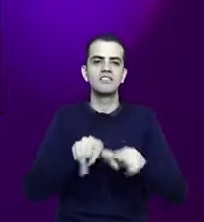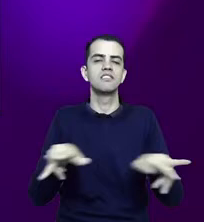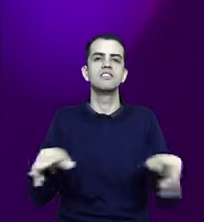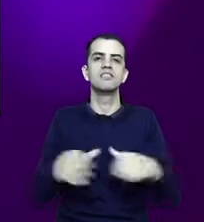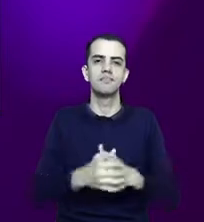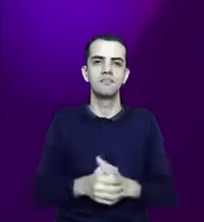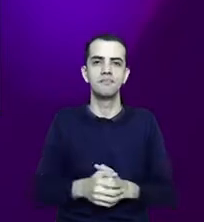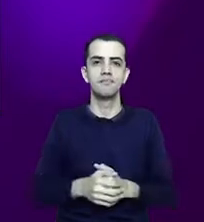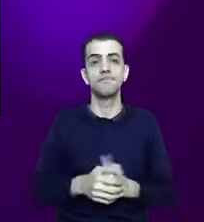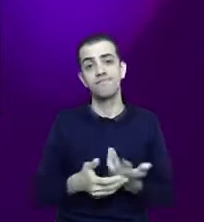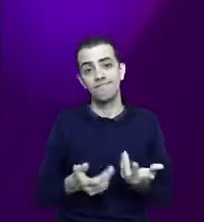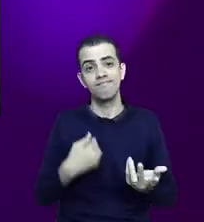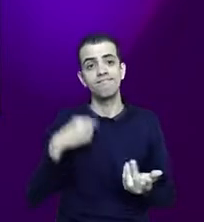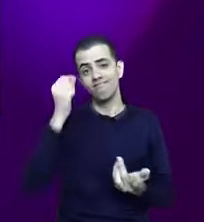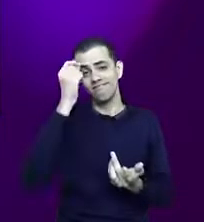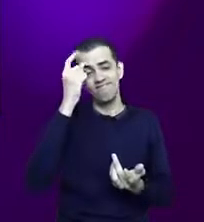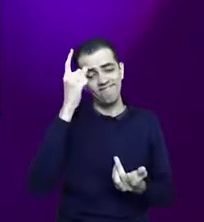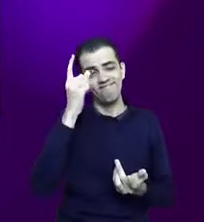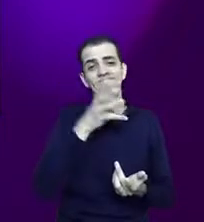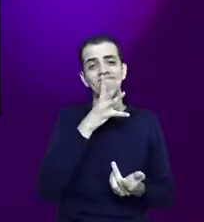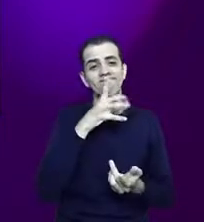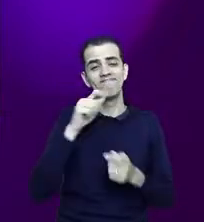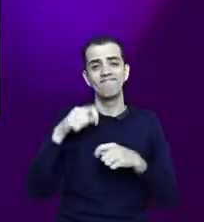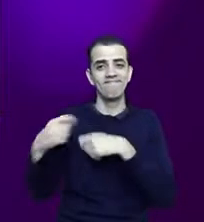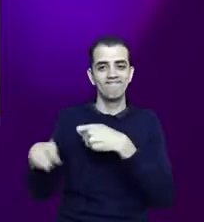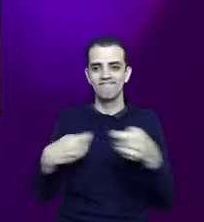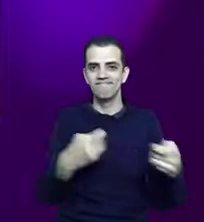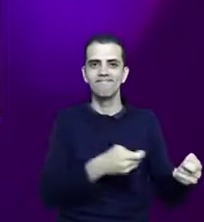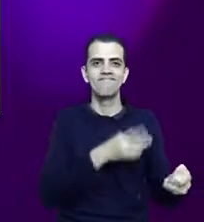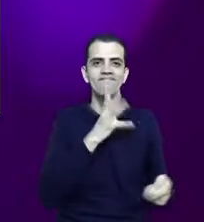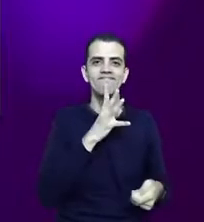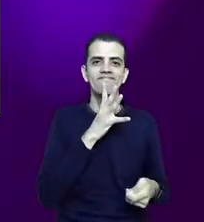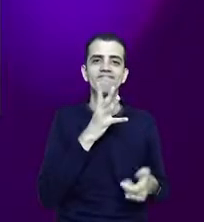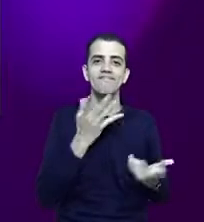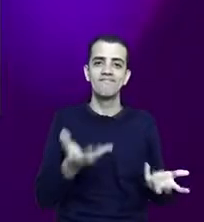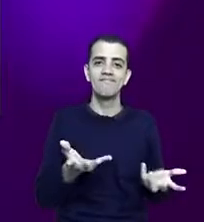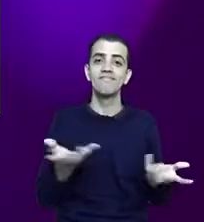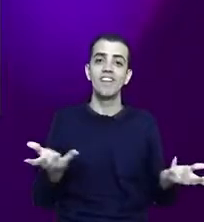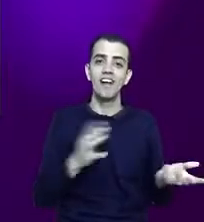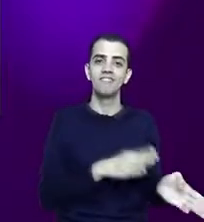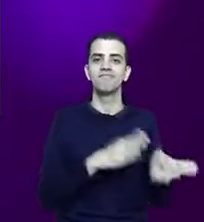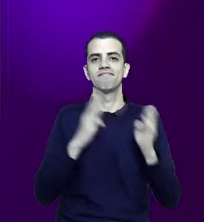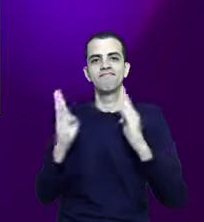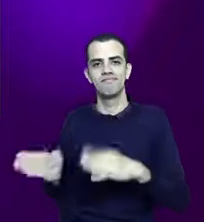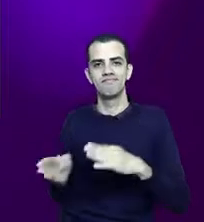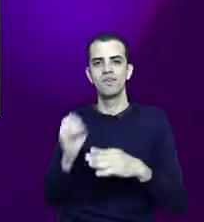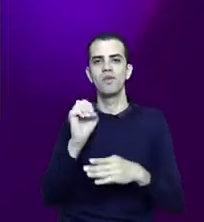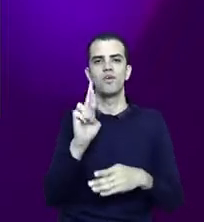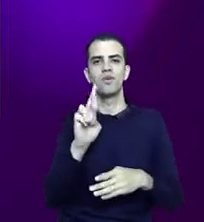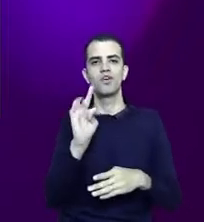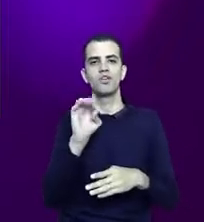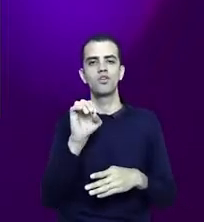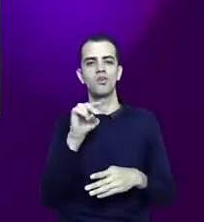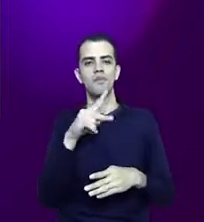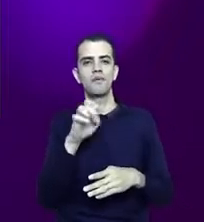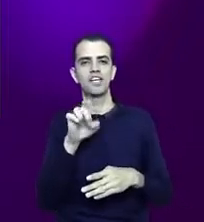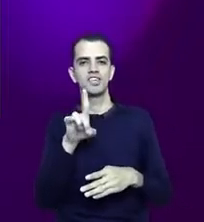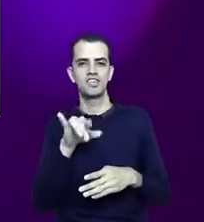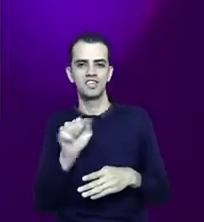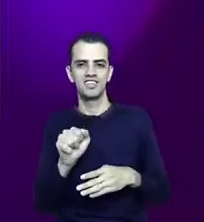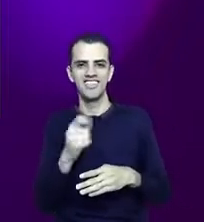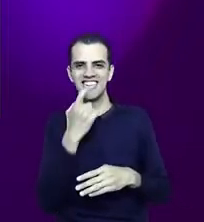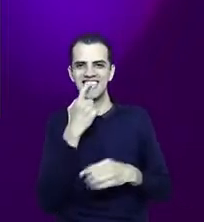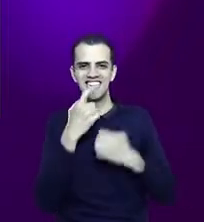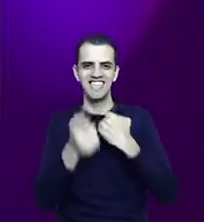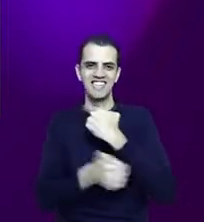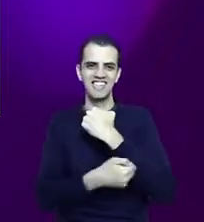nesse conhecimento, né, das próteses na área maxilofacial, nós fomos para a ortopedia, né? E começamos a prestar